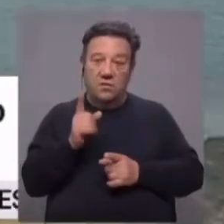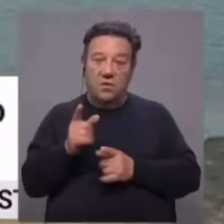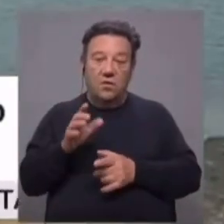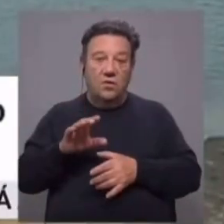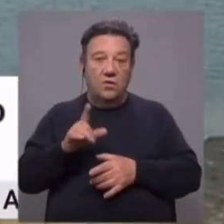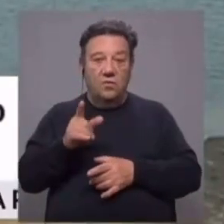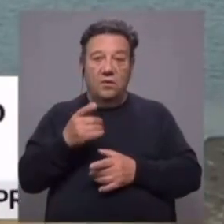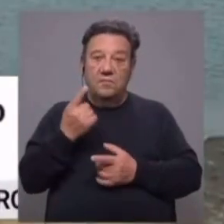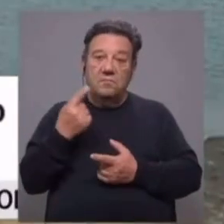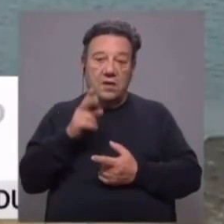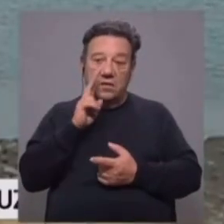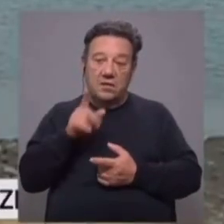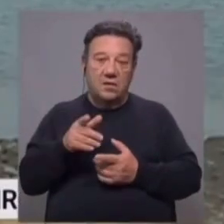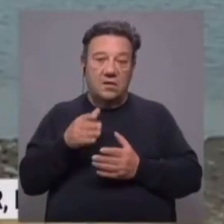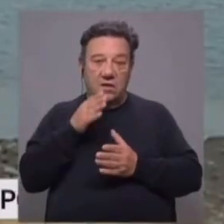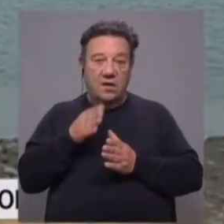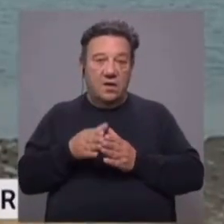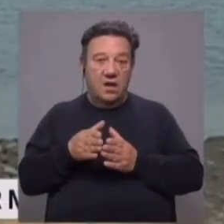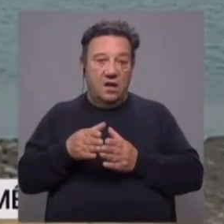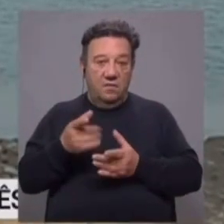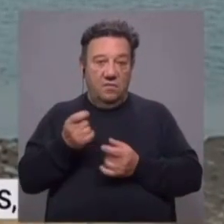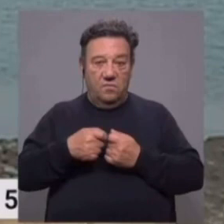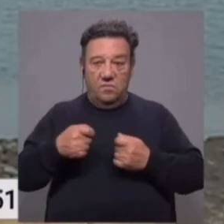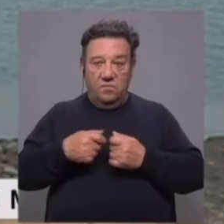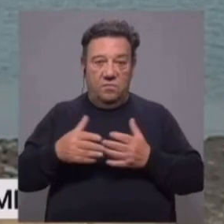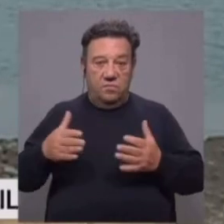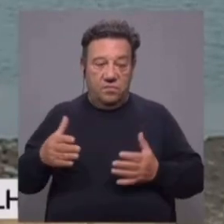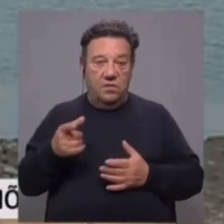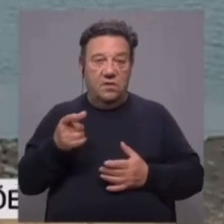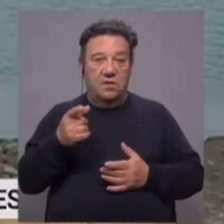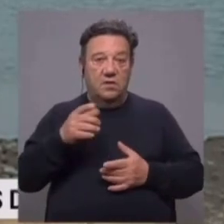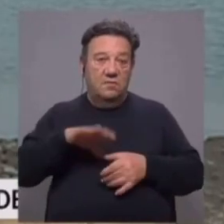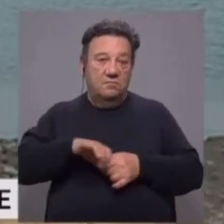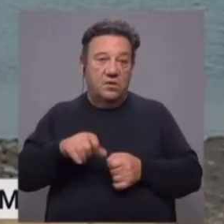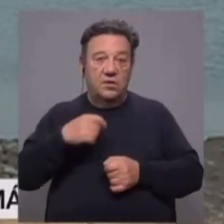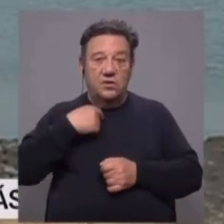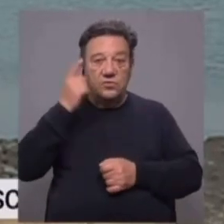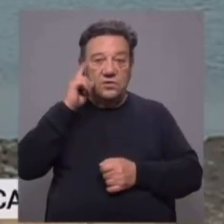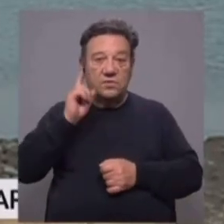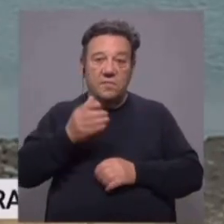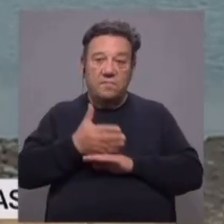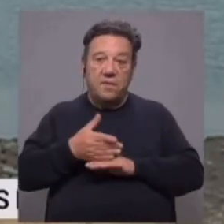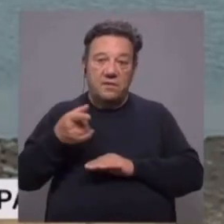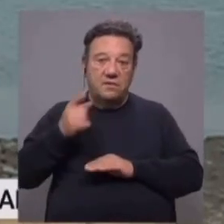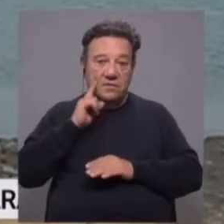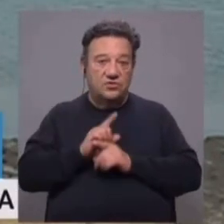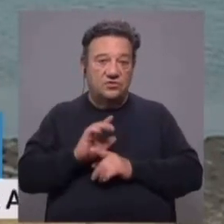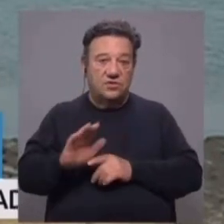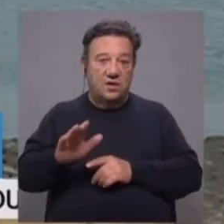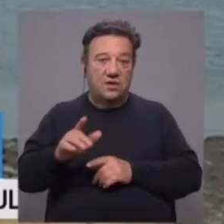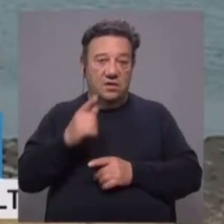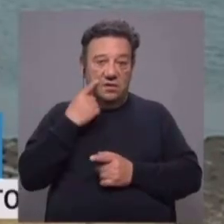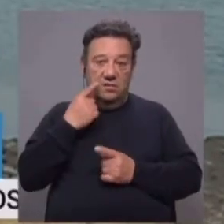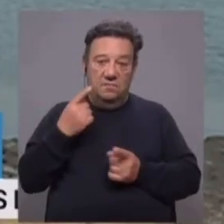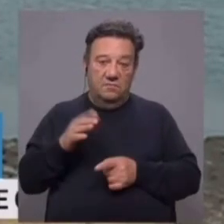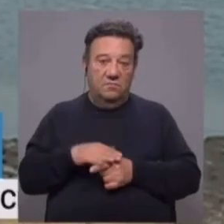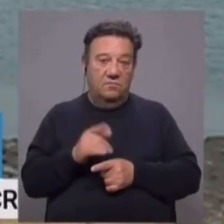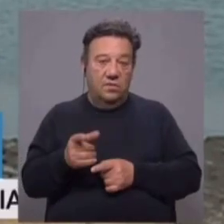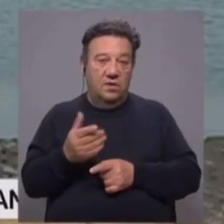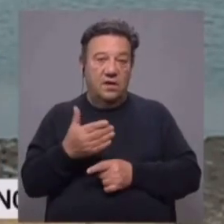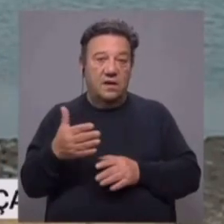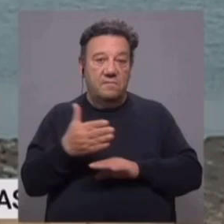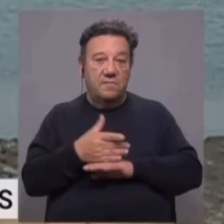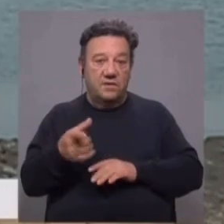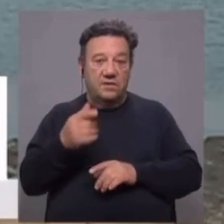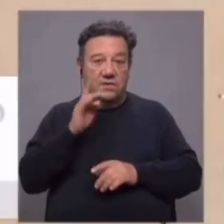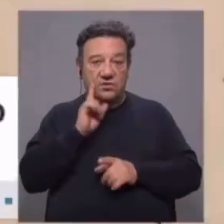do navio, um navio com alguma dimensão. Ainda não sabemos que parte do navio é que está aqui expressa, porque grande parte disto